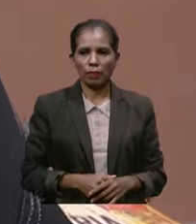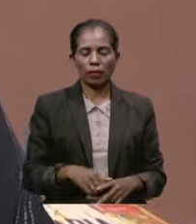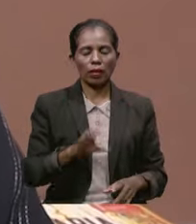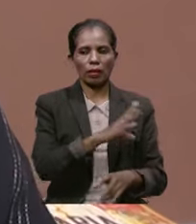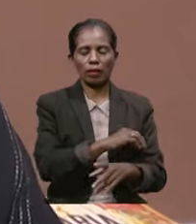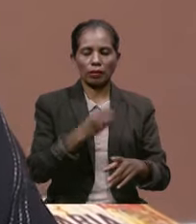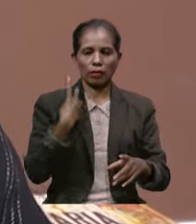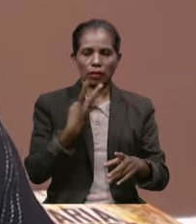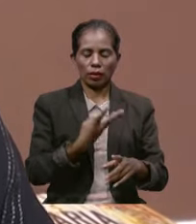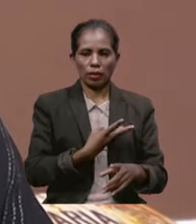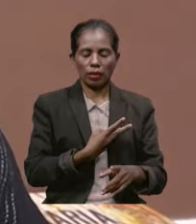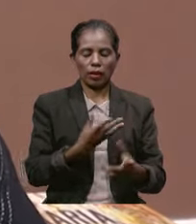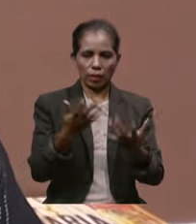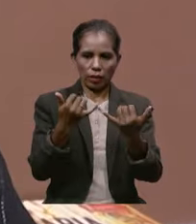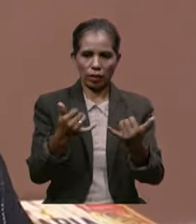contemporáneo, né?